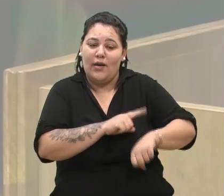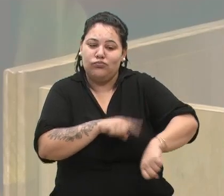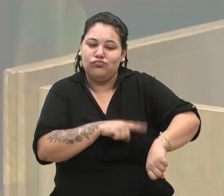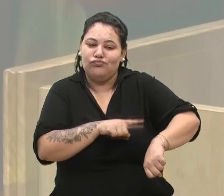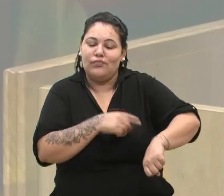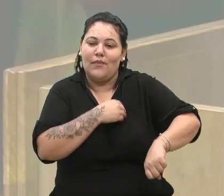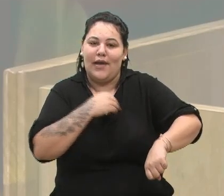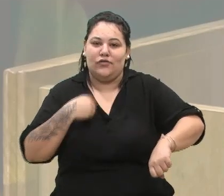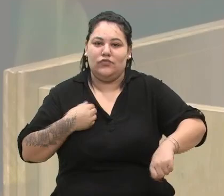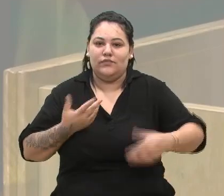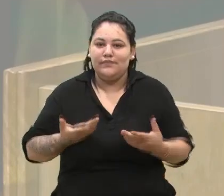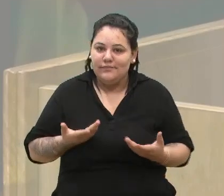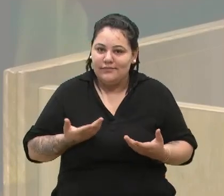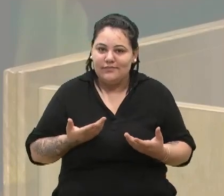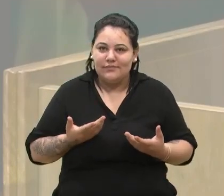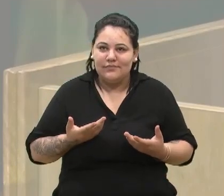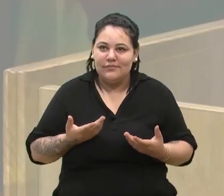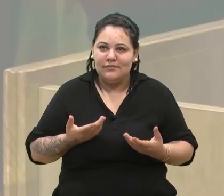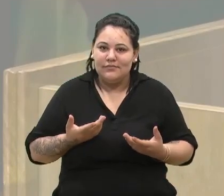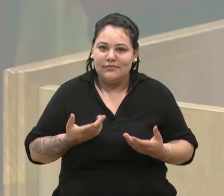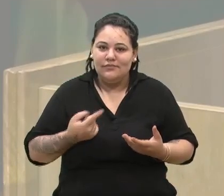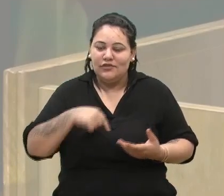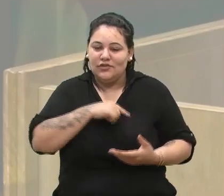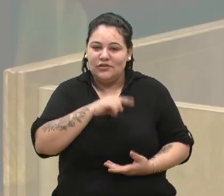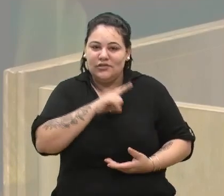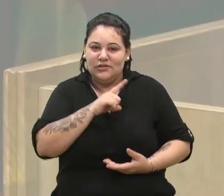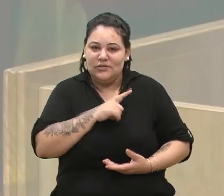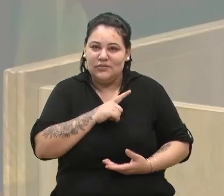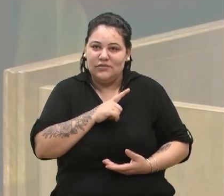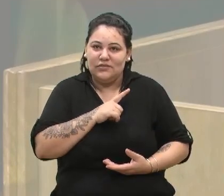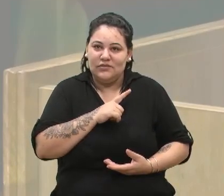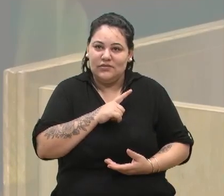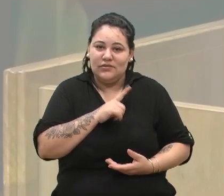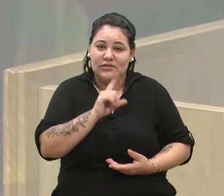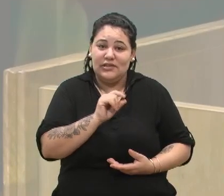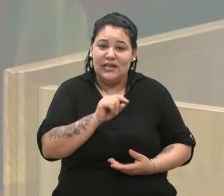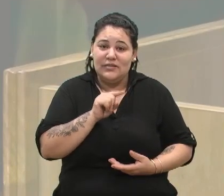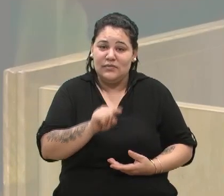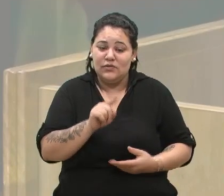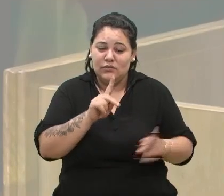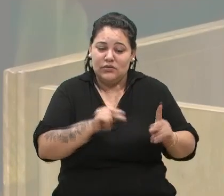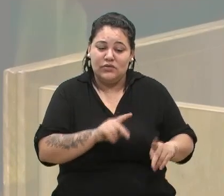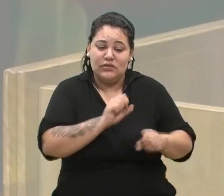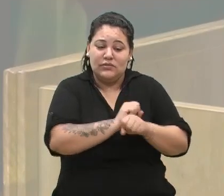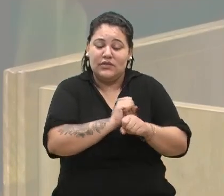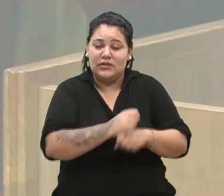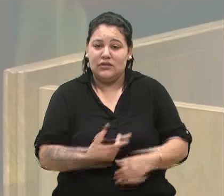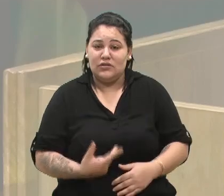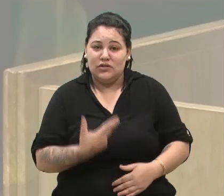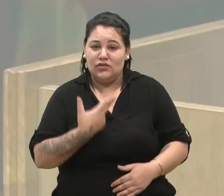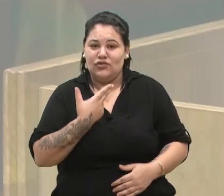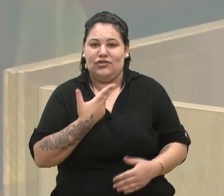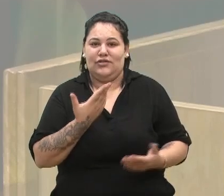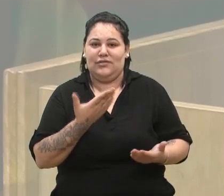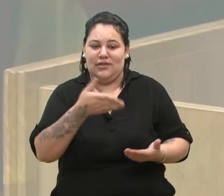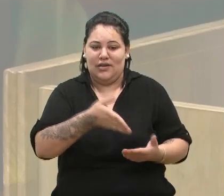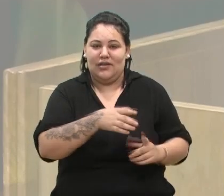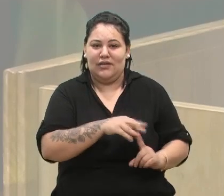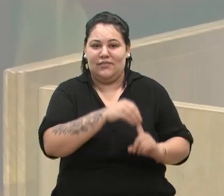Gente, nós temos mais de 10 mil pessoas aguardando cirurgias de eletivas em Caxias do